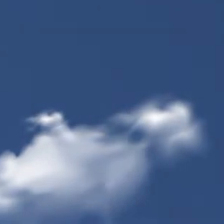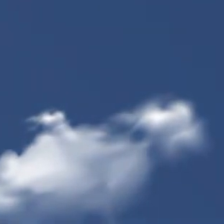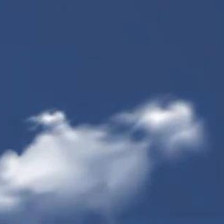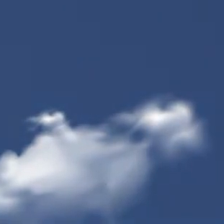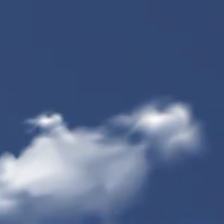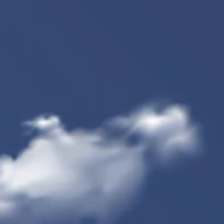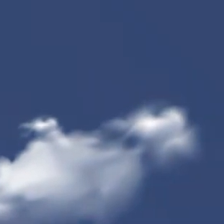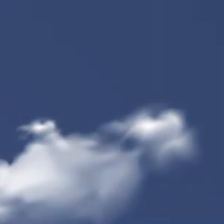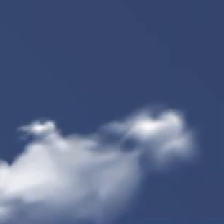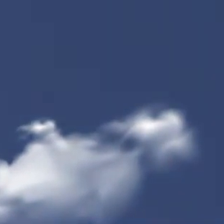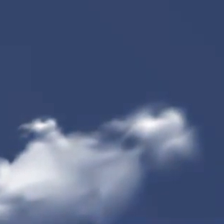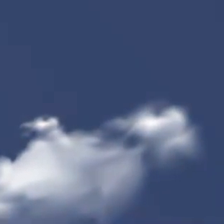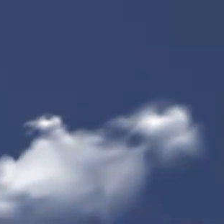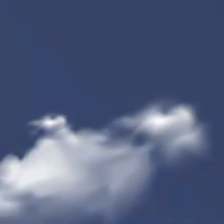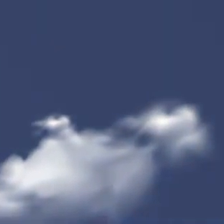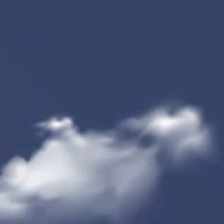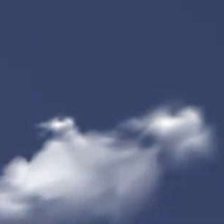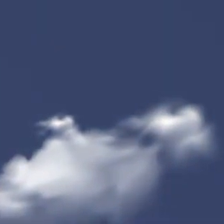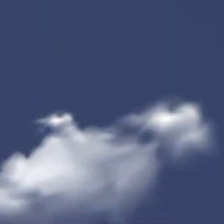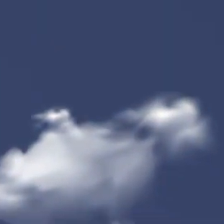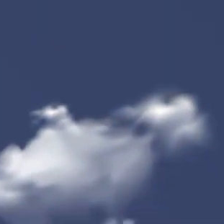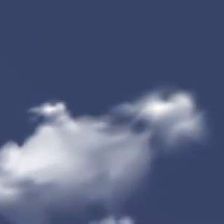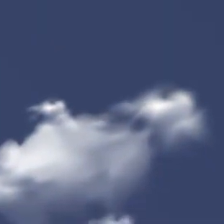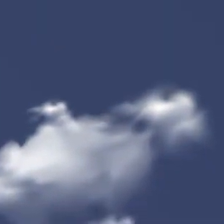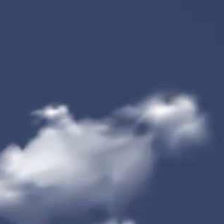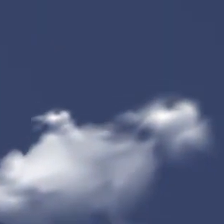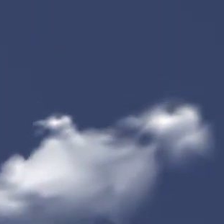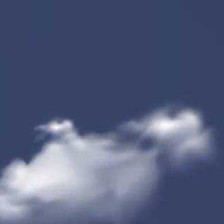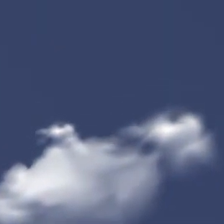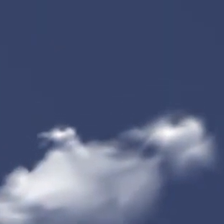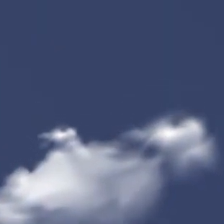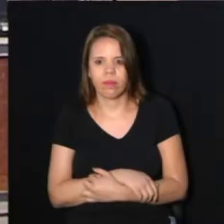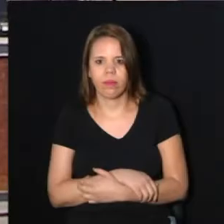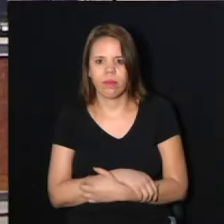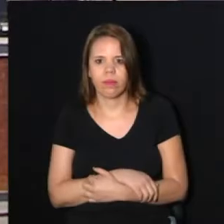de 18 graus e máxima de 29.